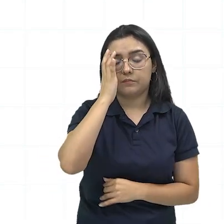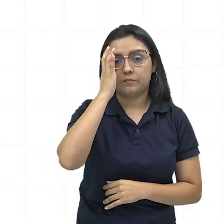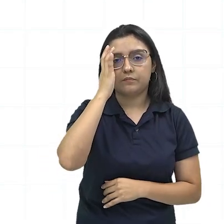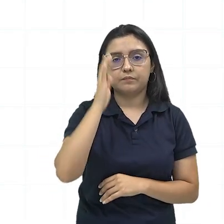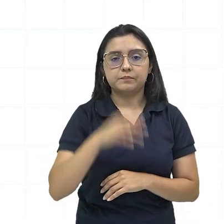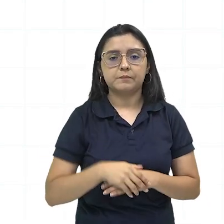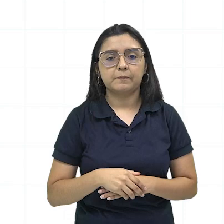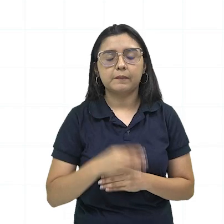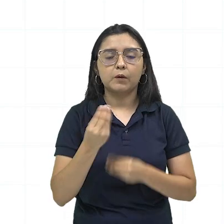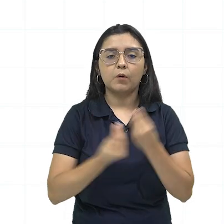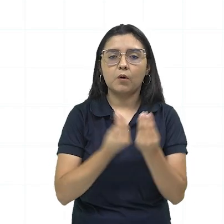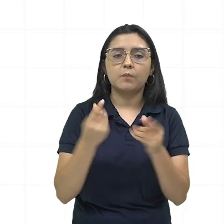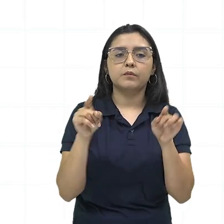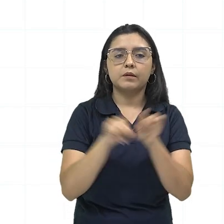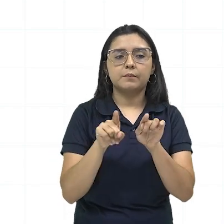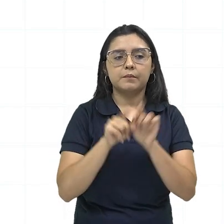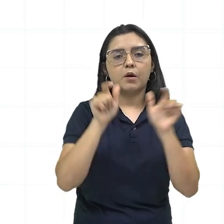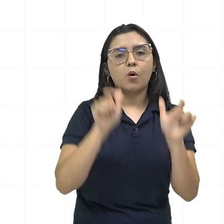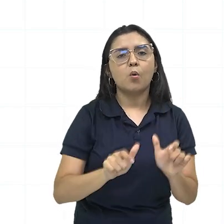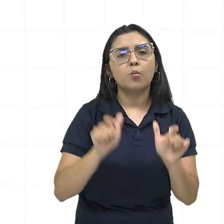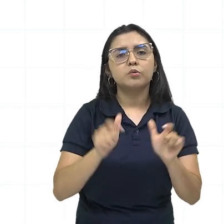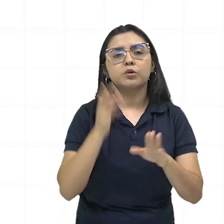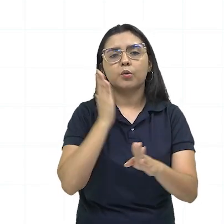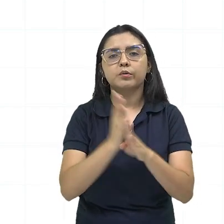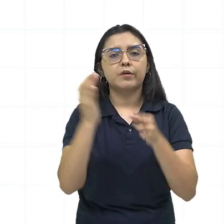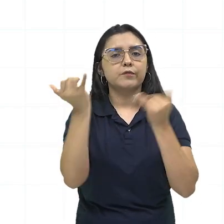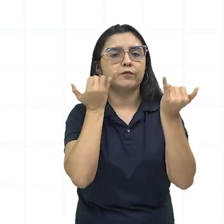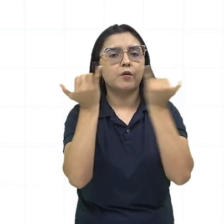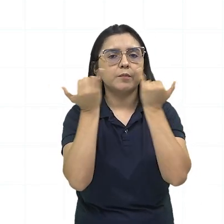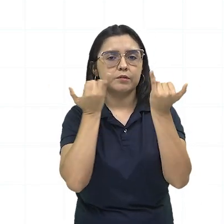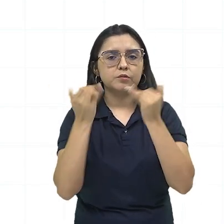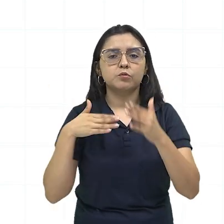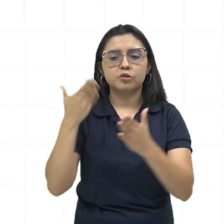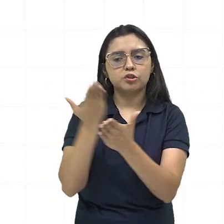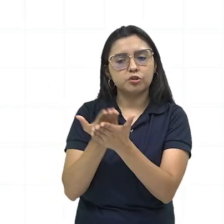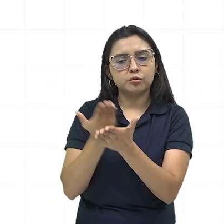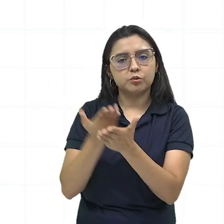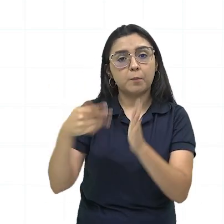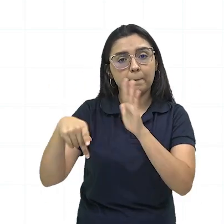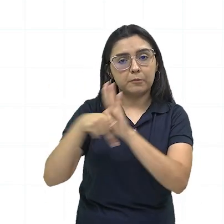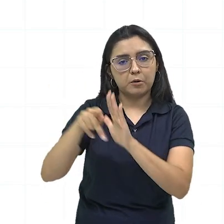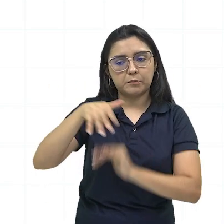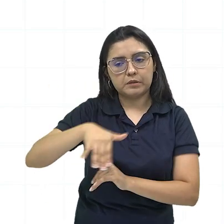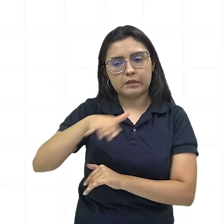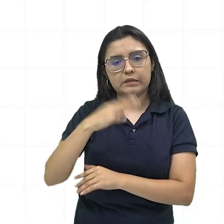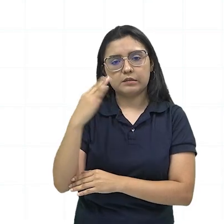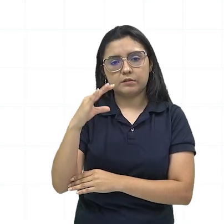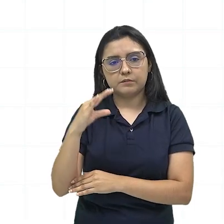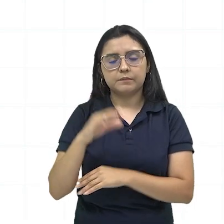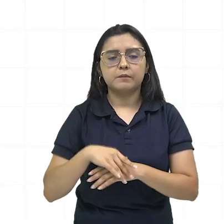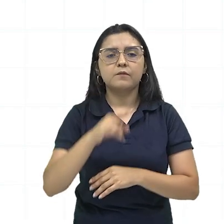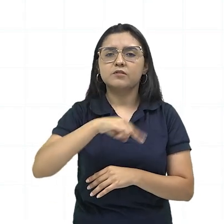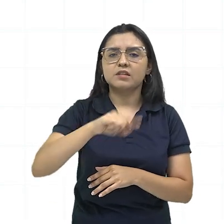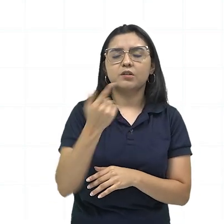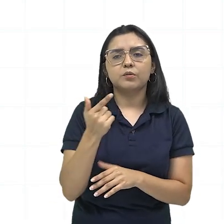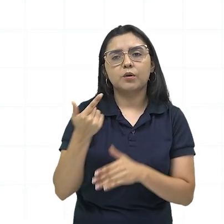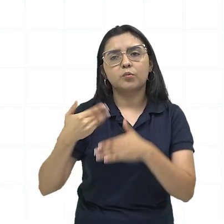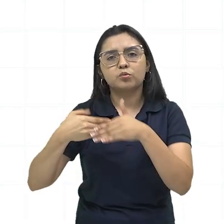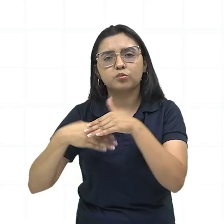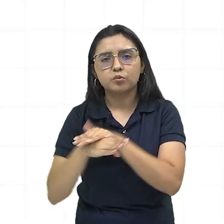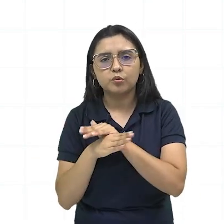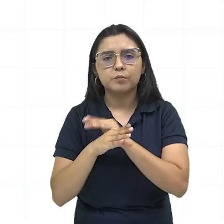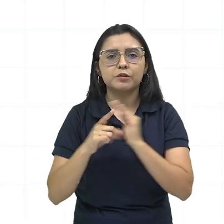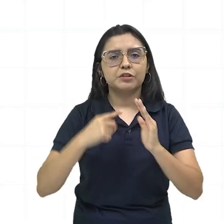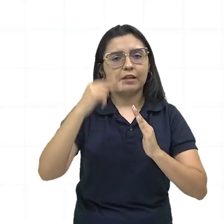Como e onde buscar essas informações sobre os estudos científicos? Vocês sabem? Para quem não tem o costume, né, de estar